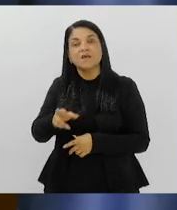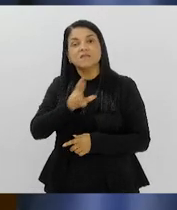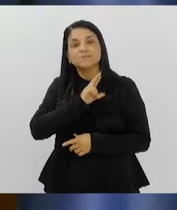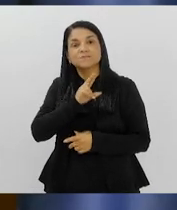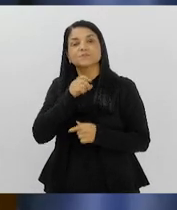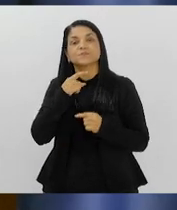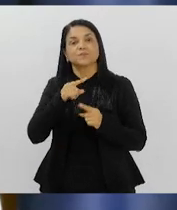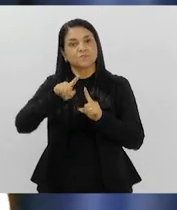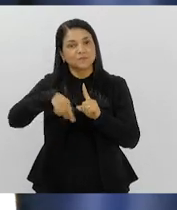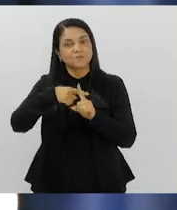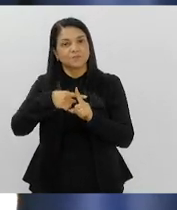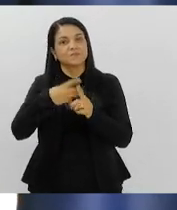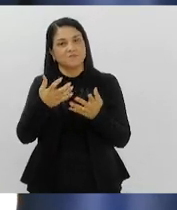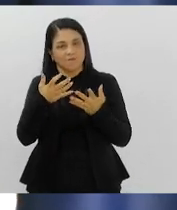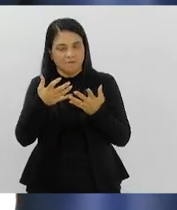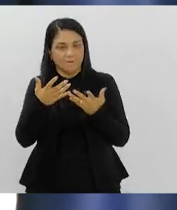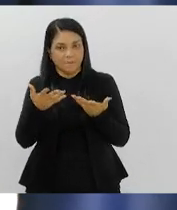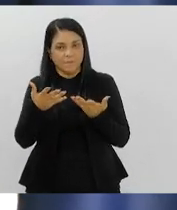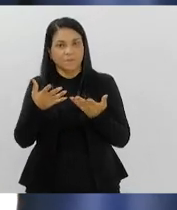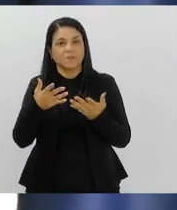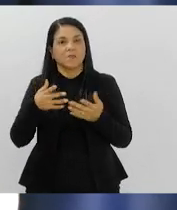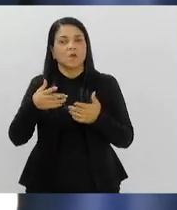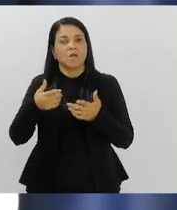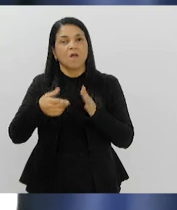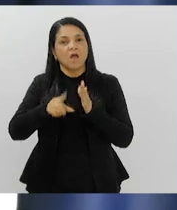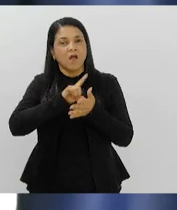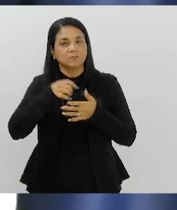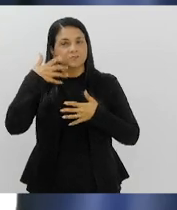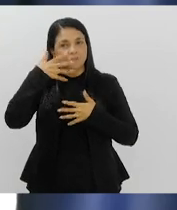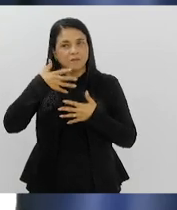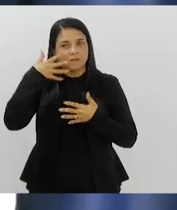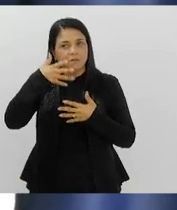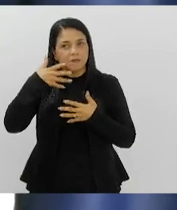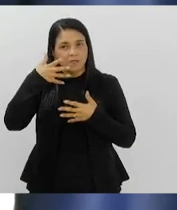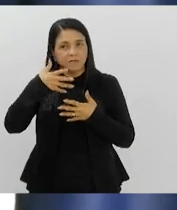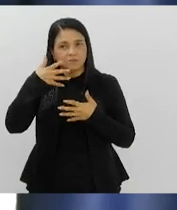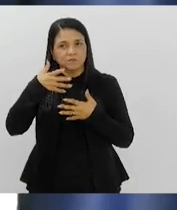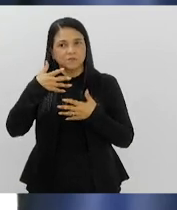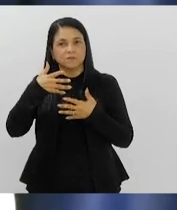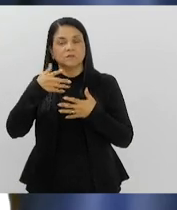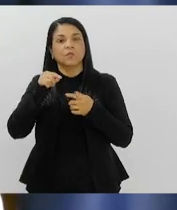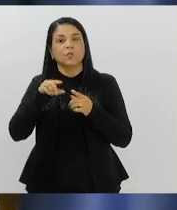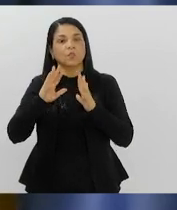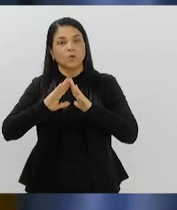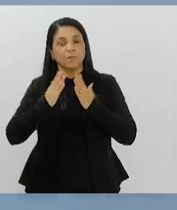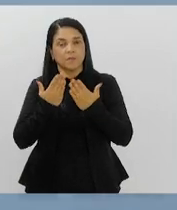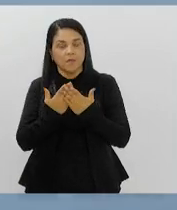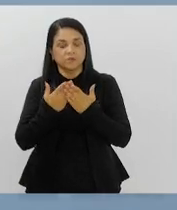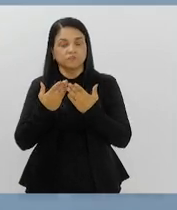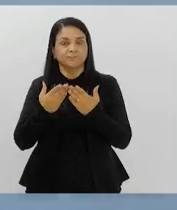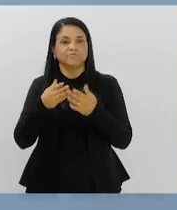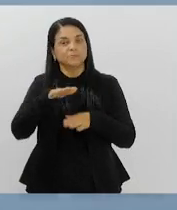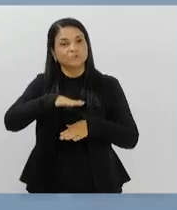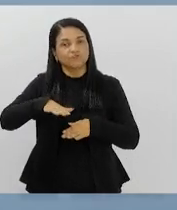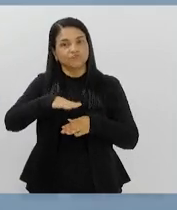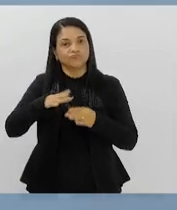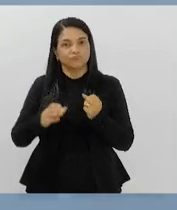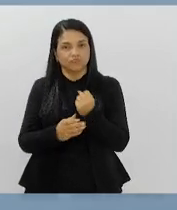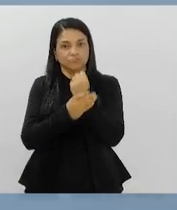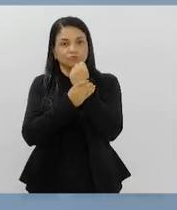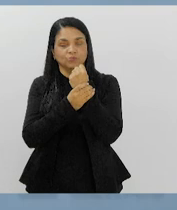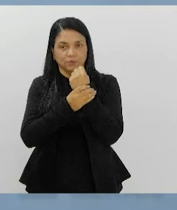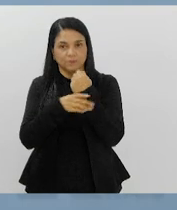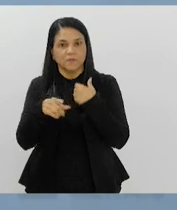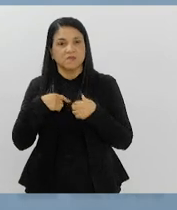todos aqui falaram em outras palestras e falas, basicamente um ambiente escolar mais seguro. Nós queremos identificar essas ideologias